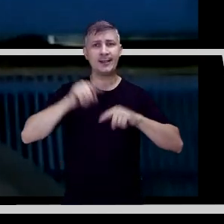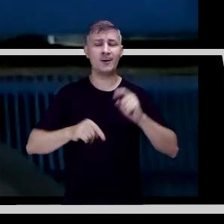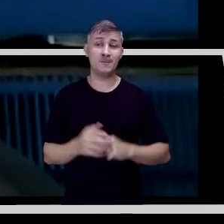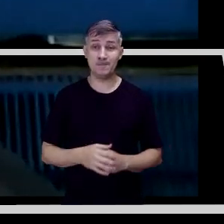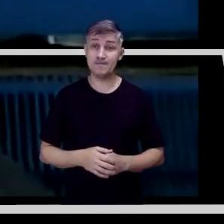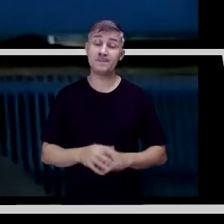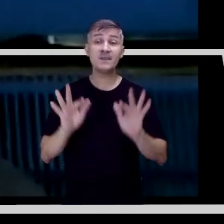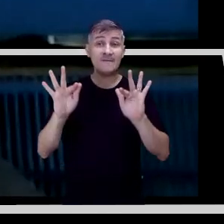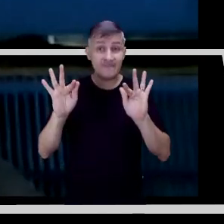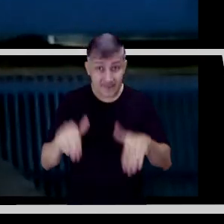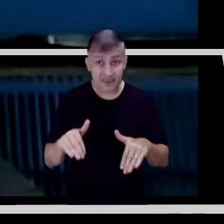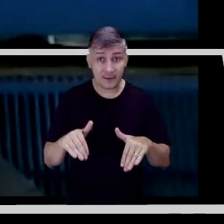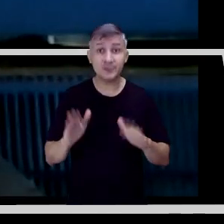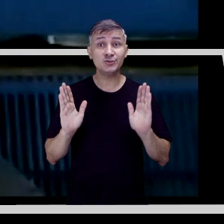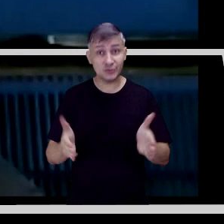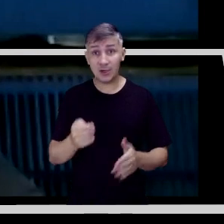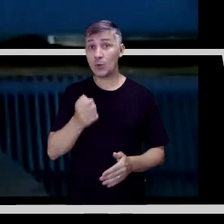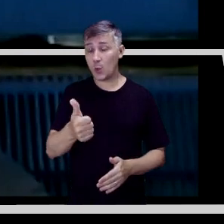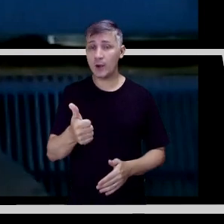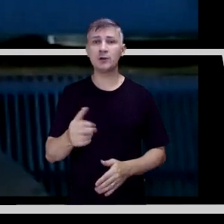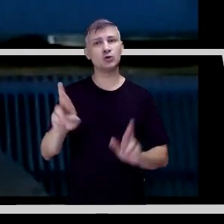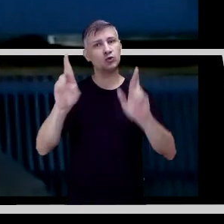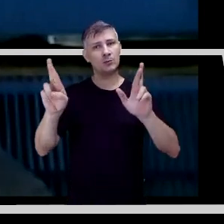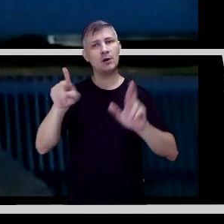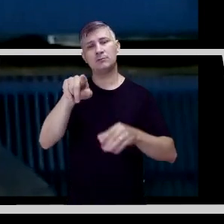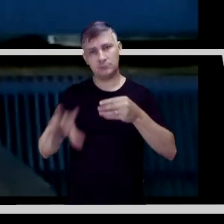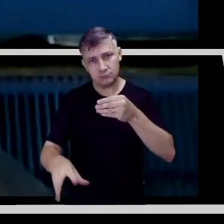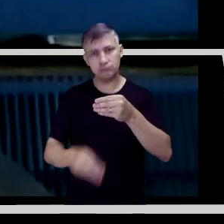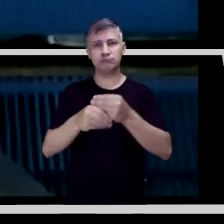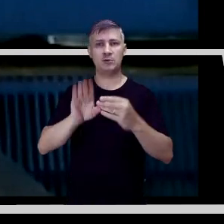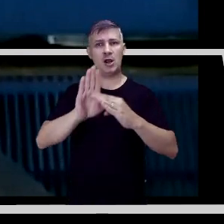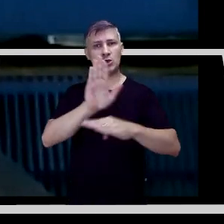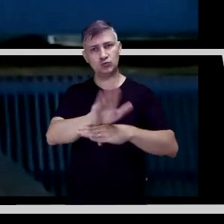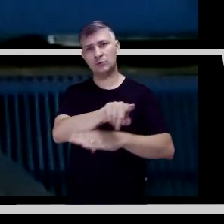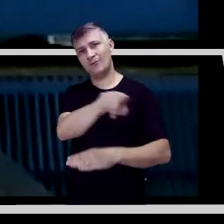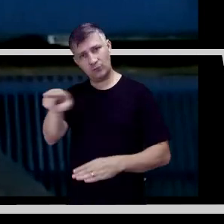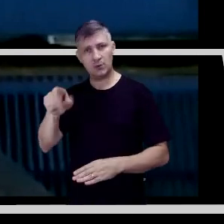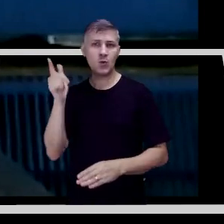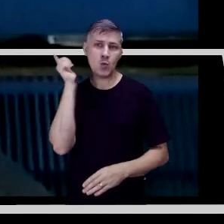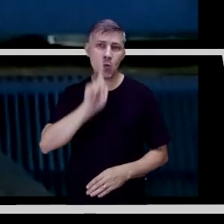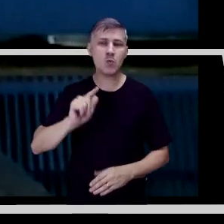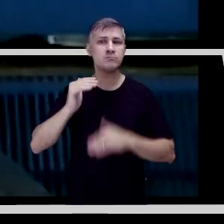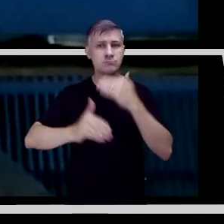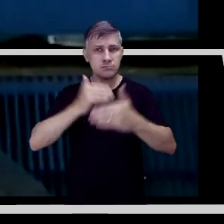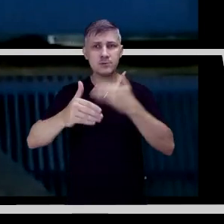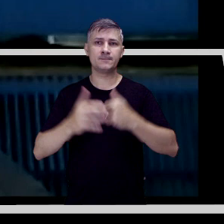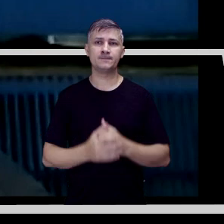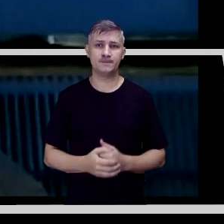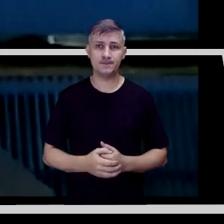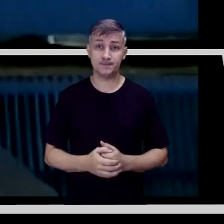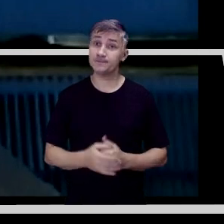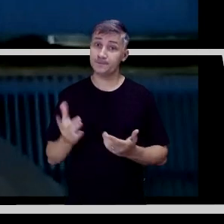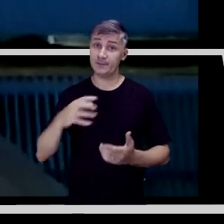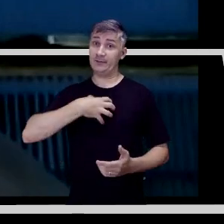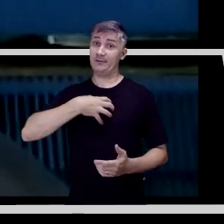esse material, né? E como finalização, assim, espero que tenha contribuído para vocês. Eu acho que o que eu